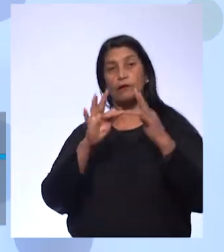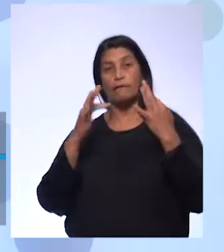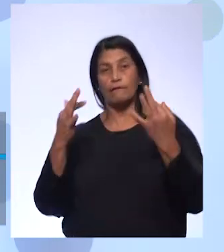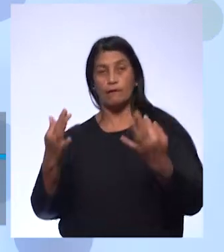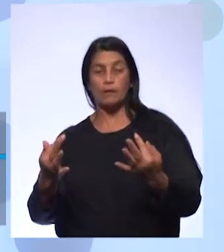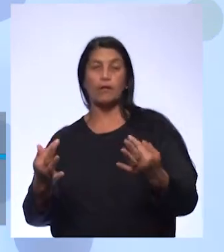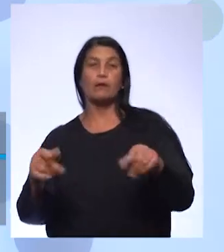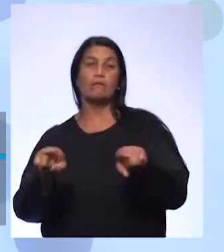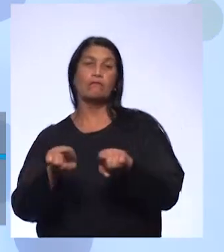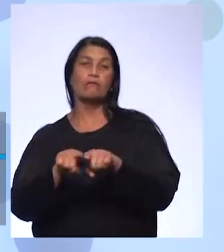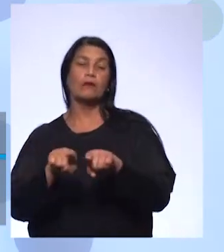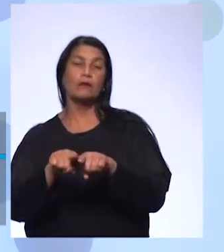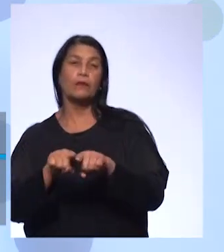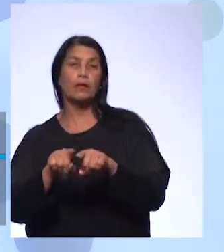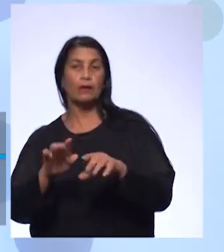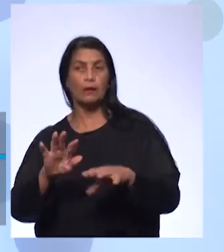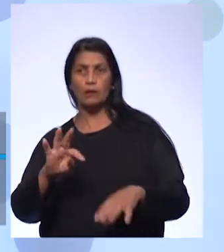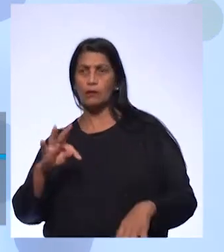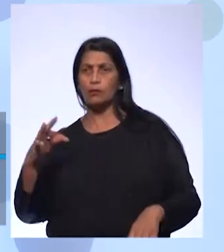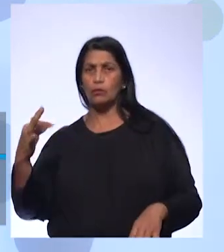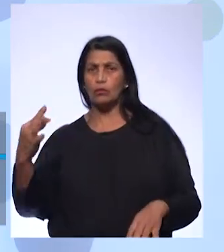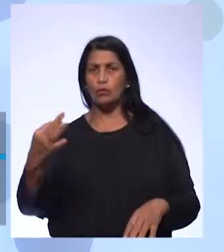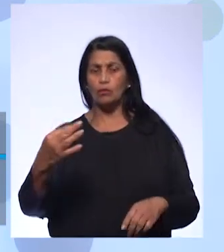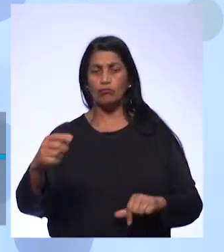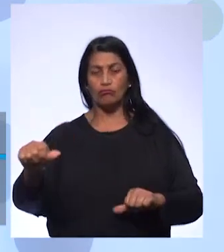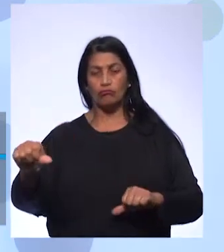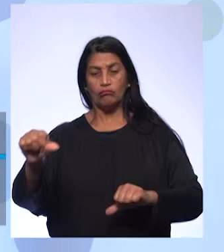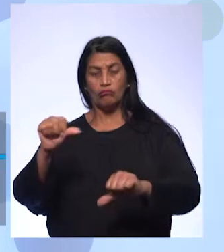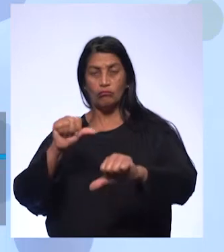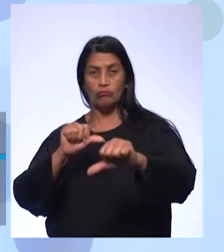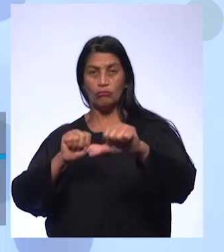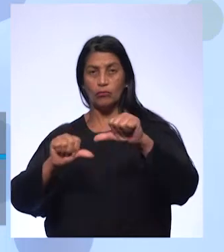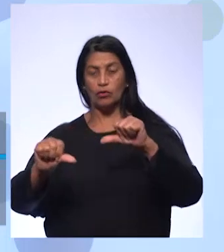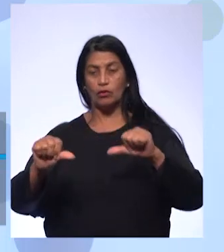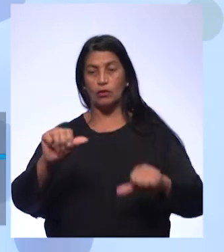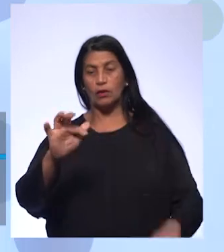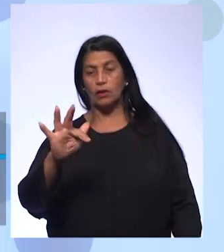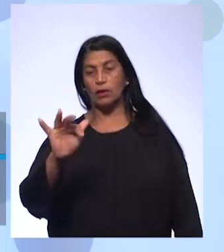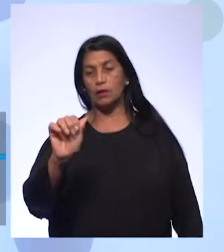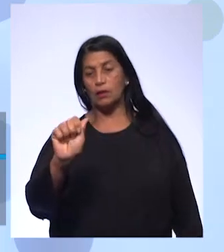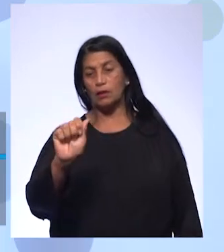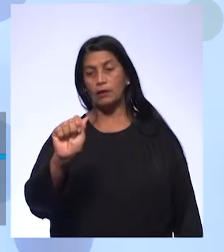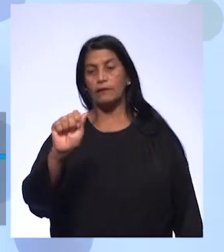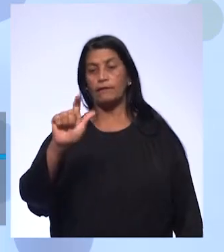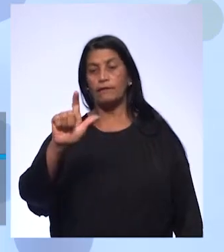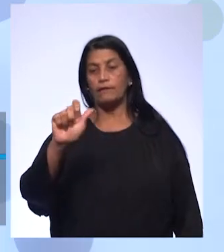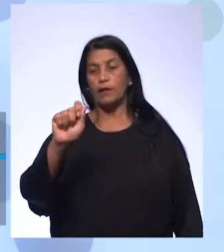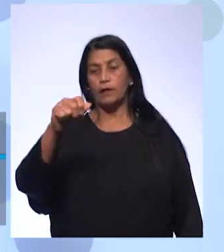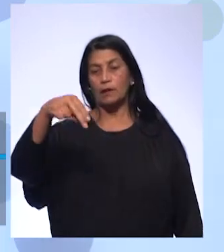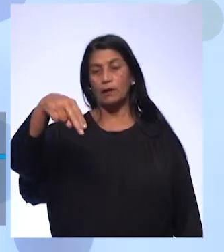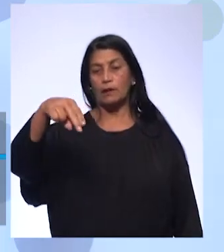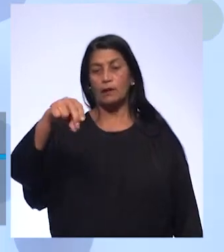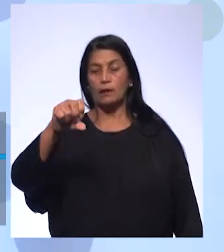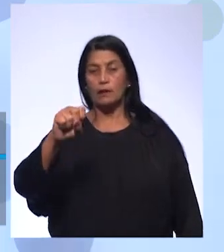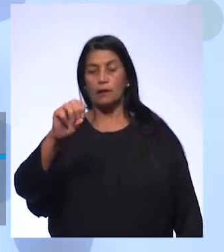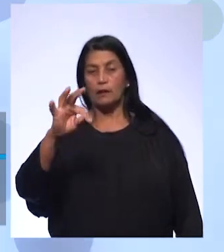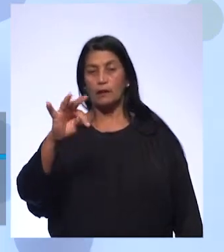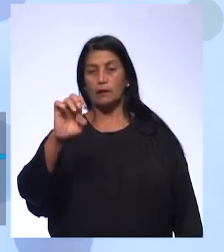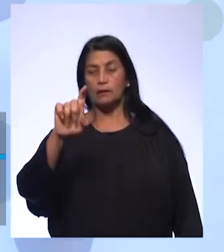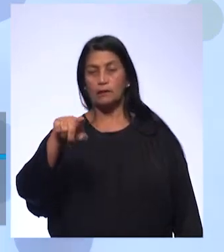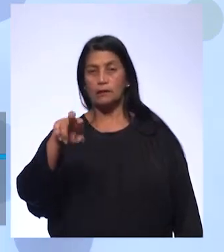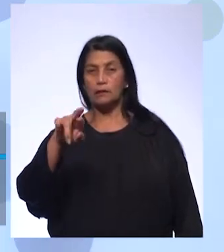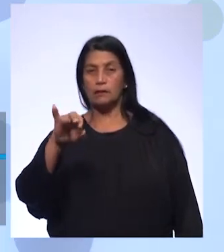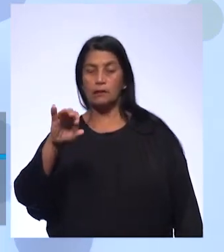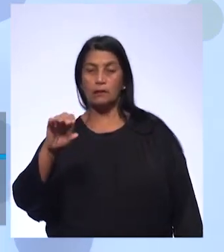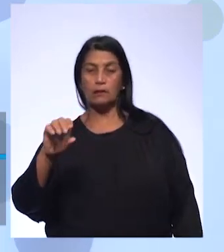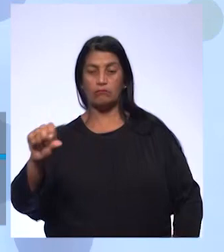nossas aulas. Então, vejam que tudo é a base de trocas dentro do falancério, né? Cada um contribuindo com aquilo que faz